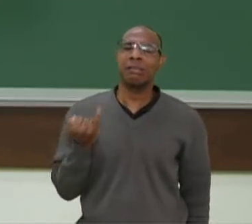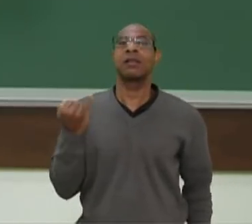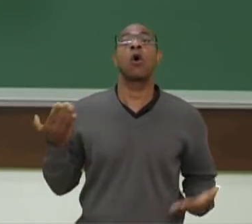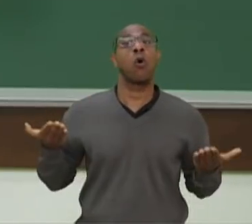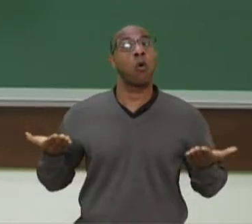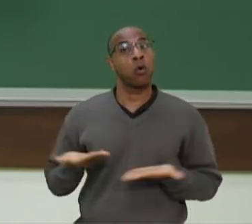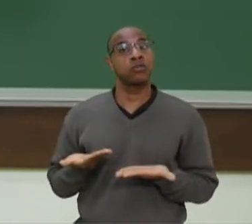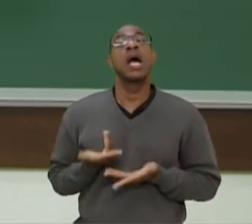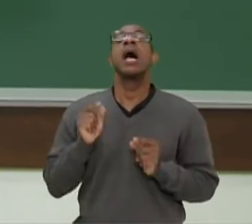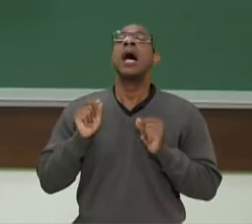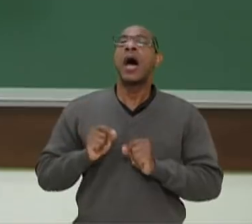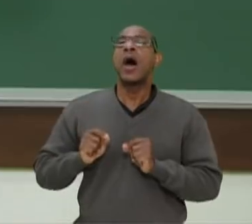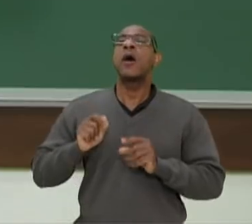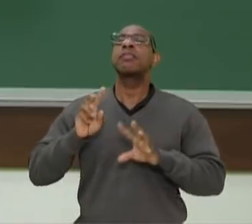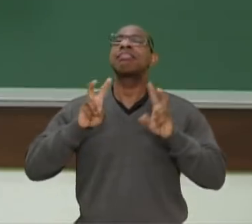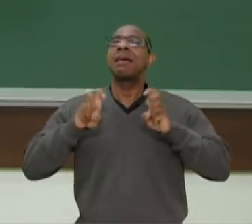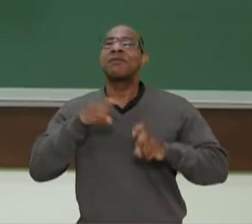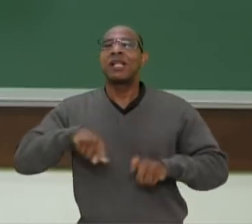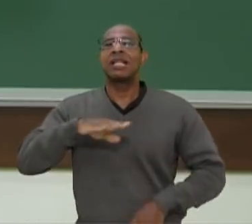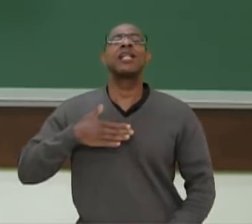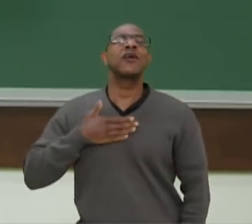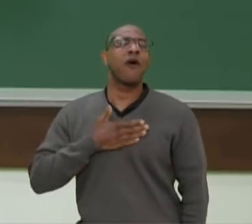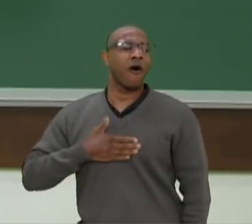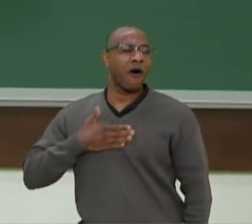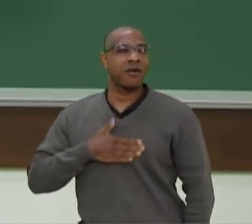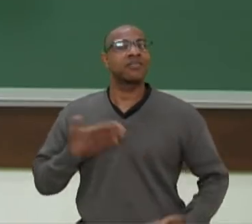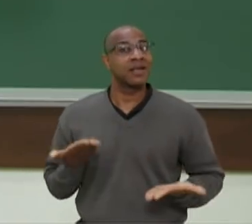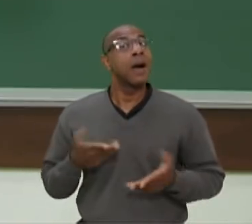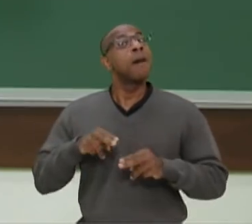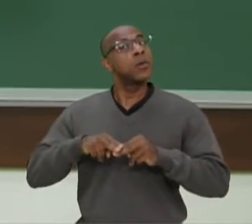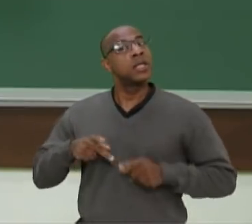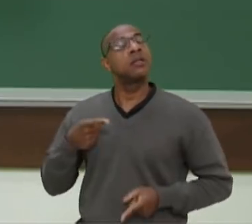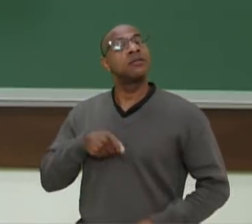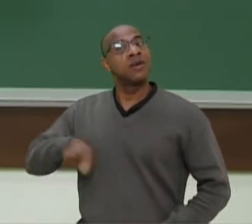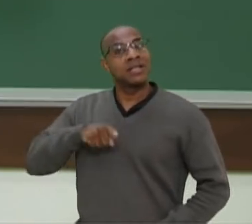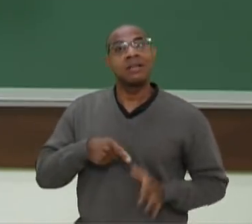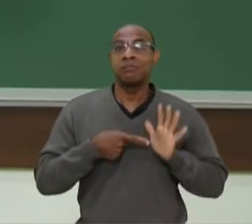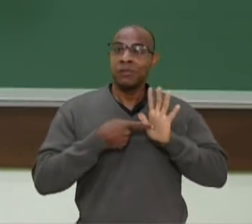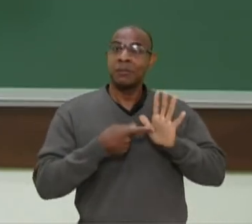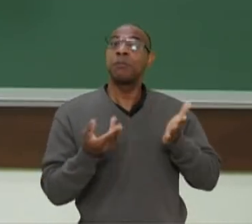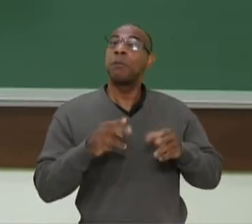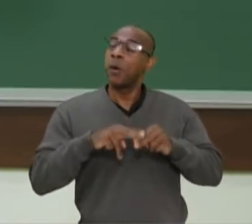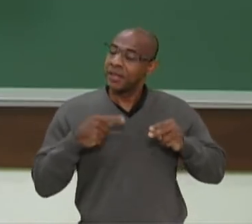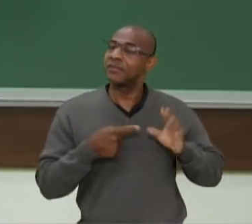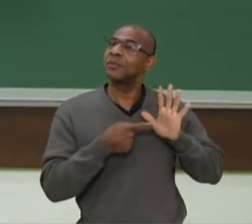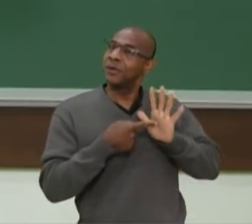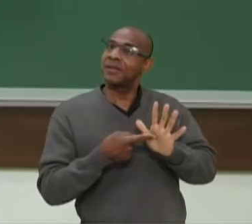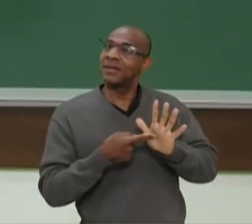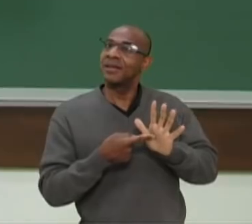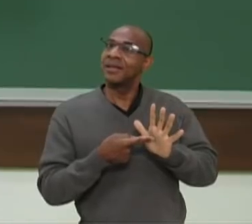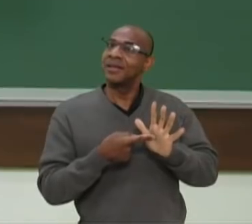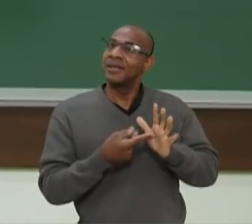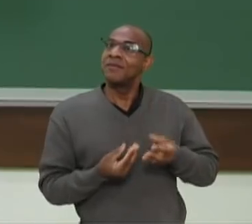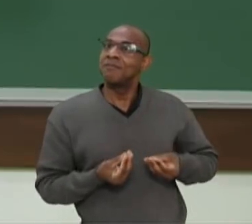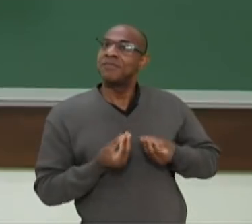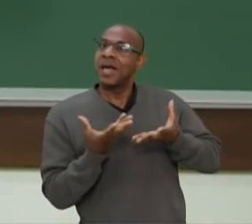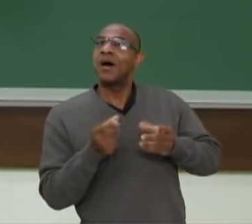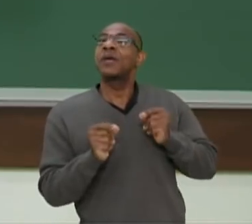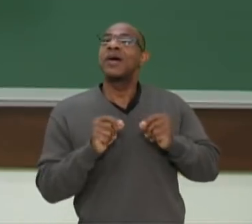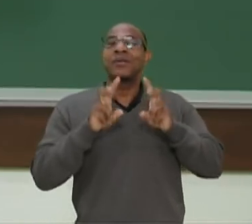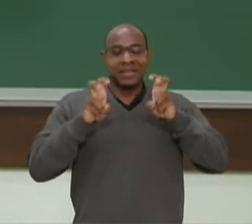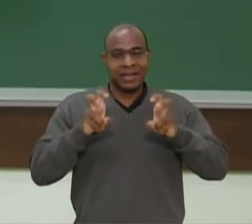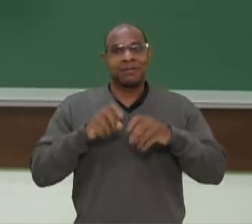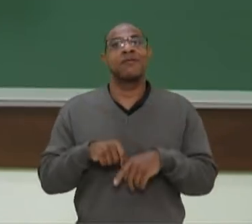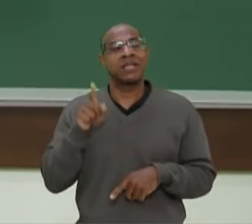é um tema que vocês gostam. E por isso que eu trouxe esse tema. Claro, porque vocês vão saber escrever sobre esse